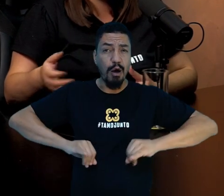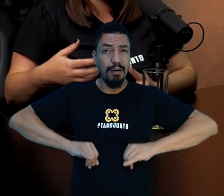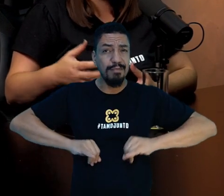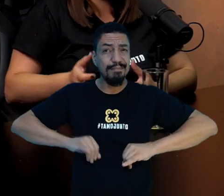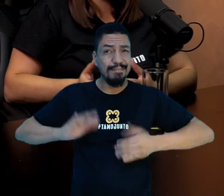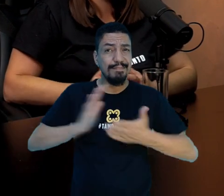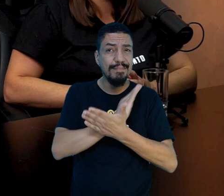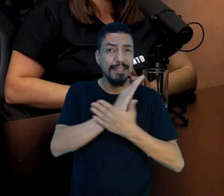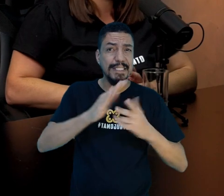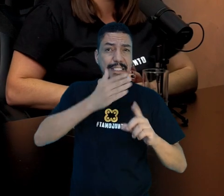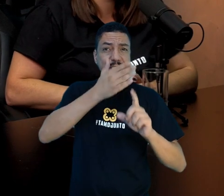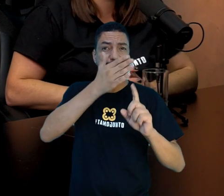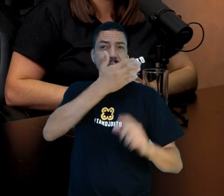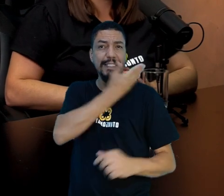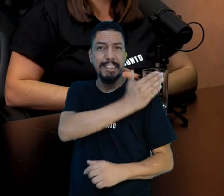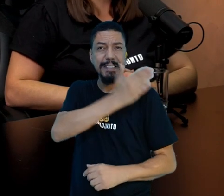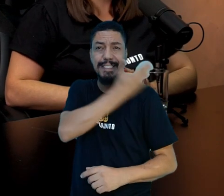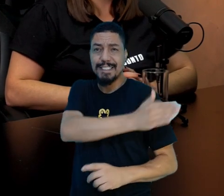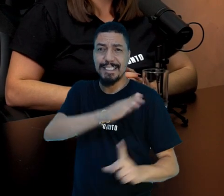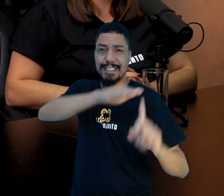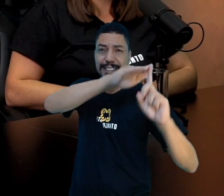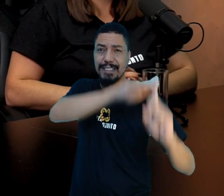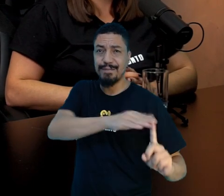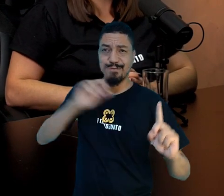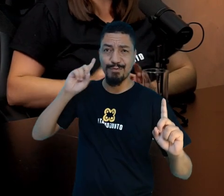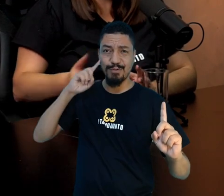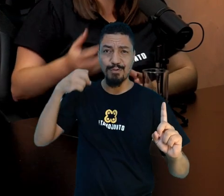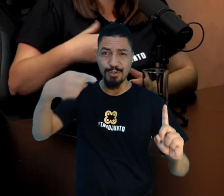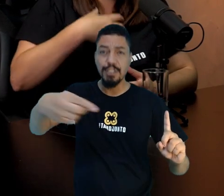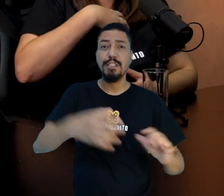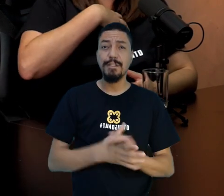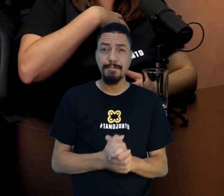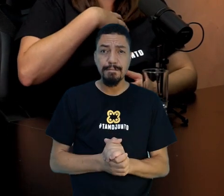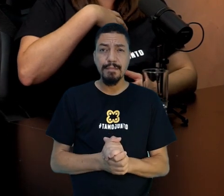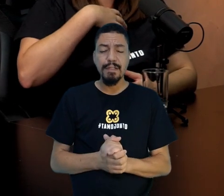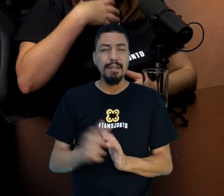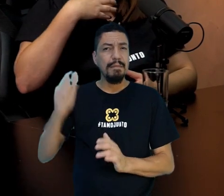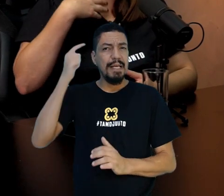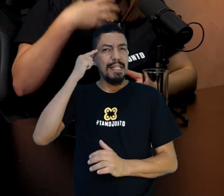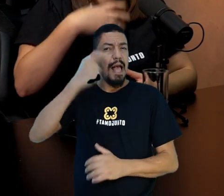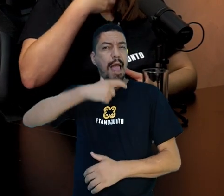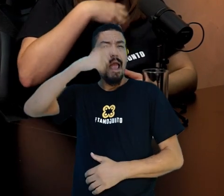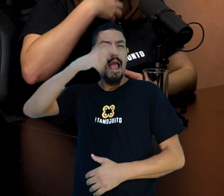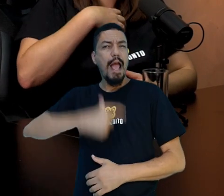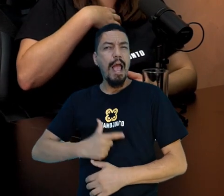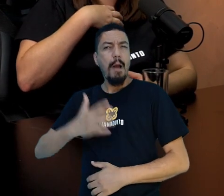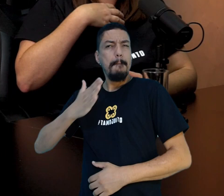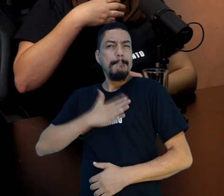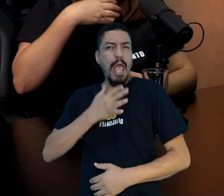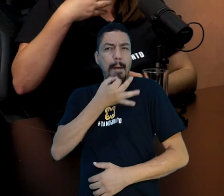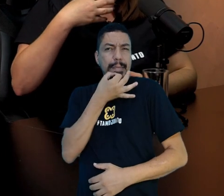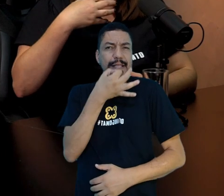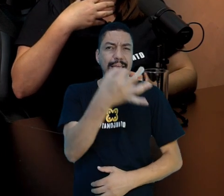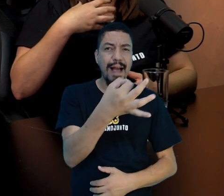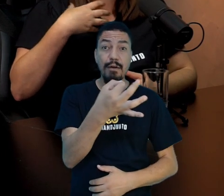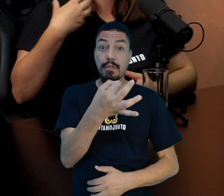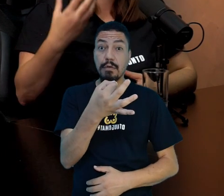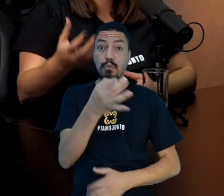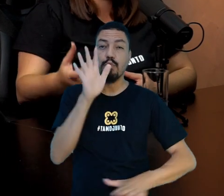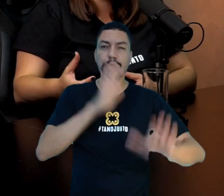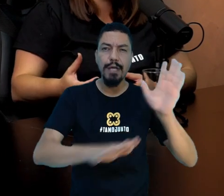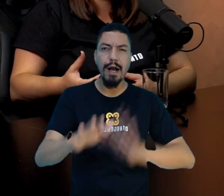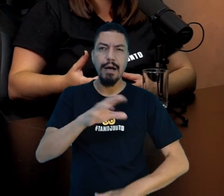algum tipo de preconceito diariamente, né? Então, não é sobre Você ou a sua opinião é sobre